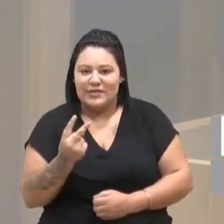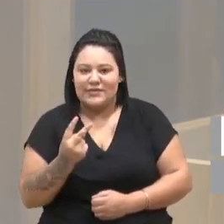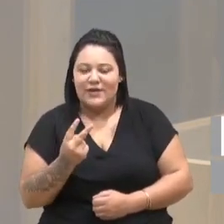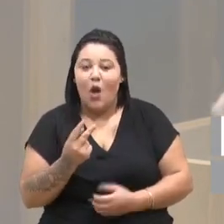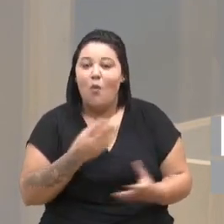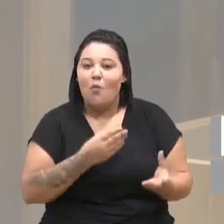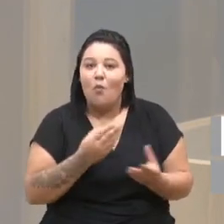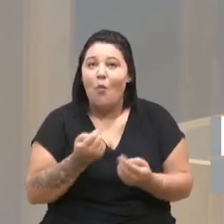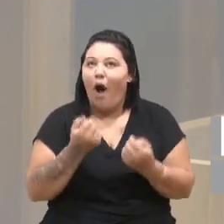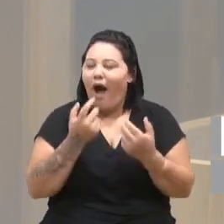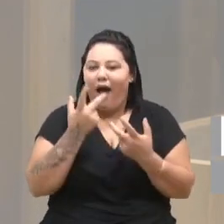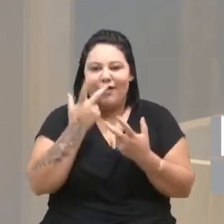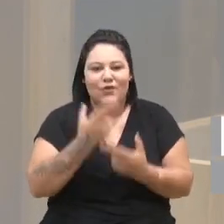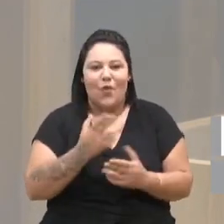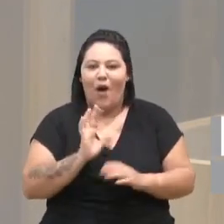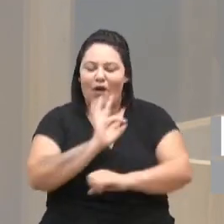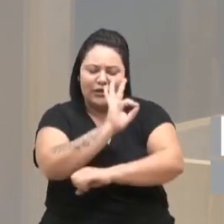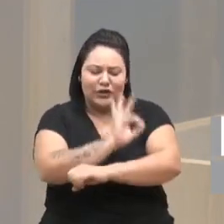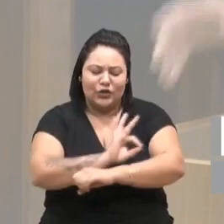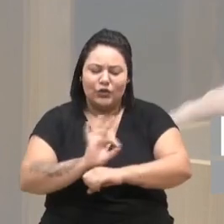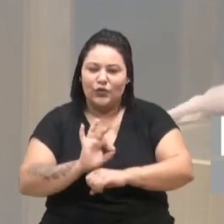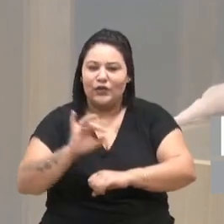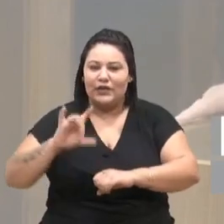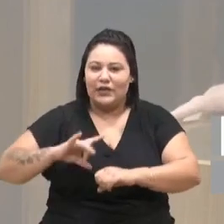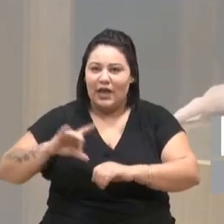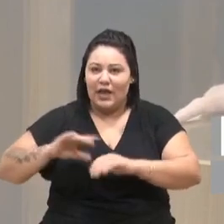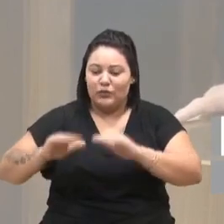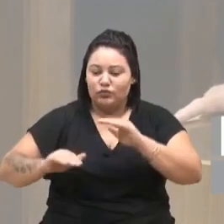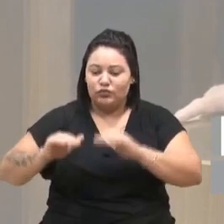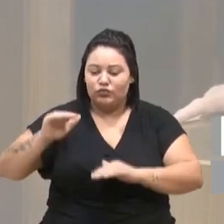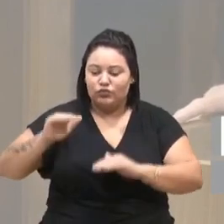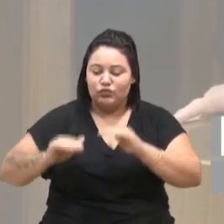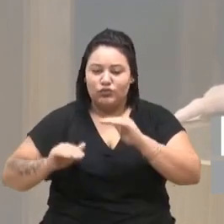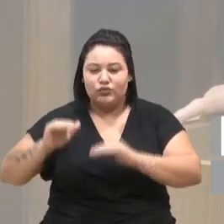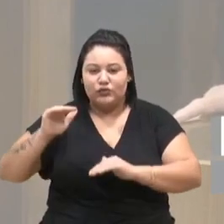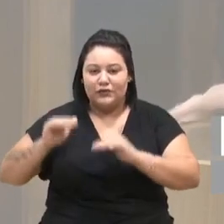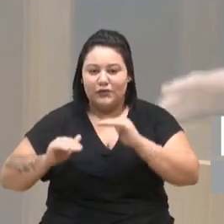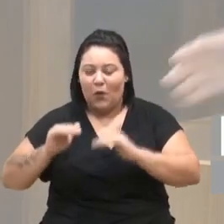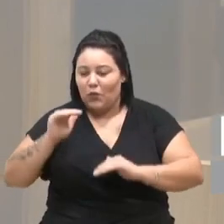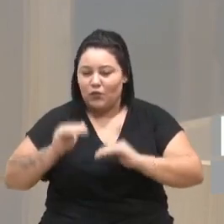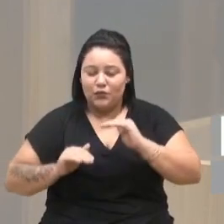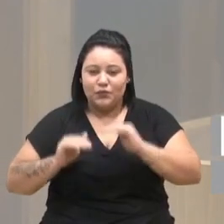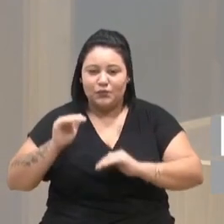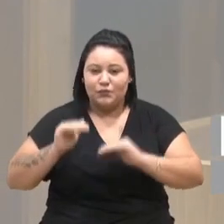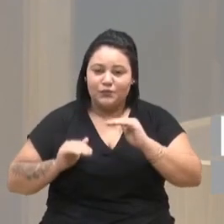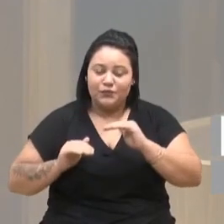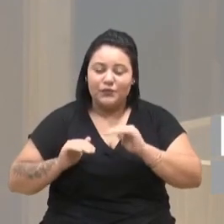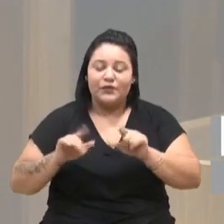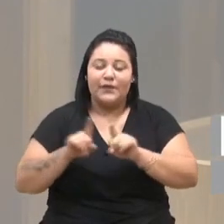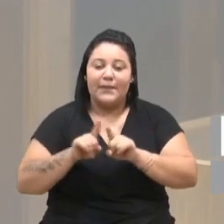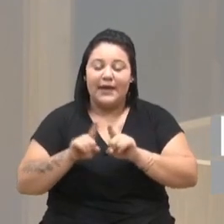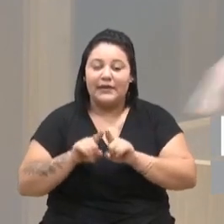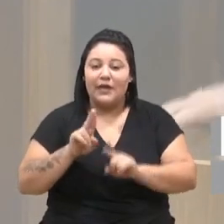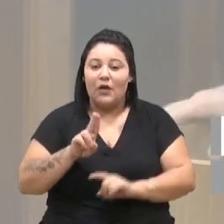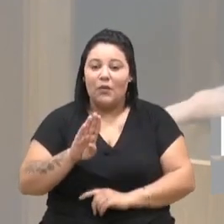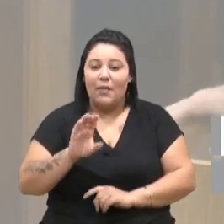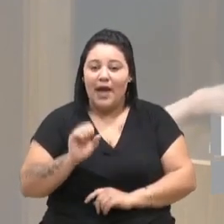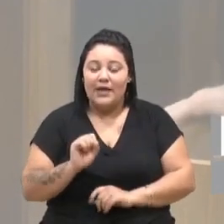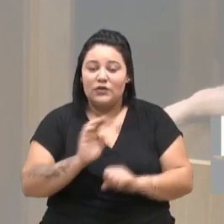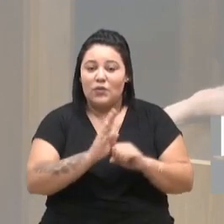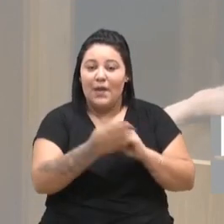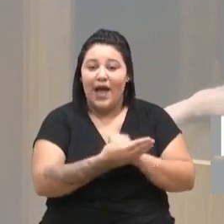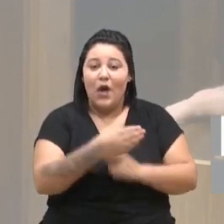muito parecidas, a arquitetura tem 2 níveis, 3 níveis. Na UBS do bairro